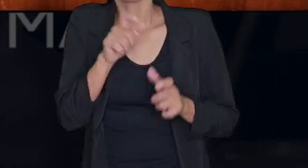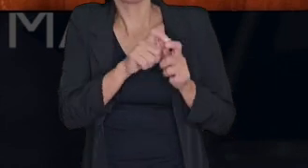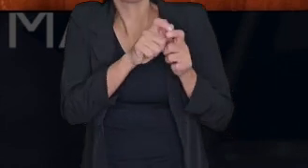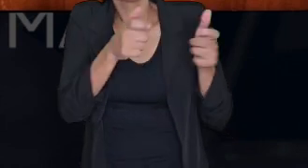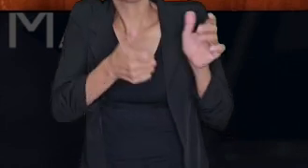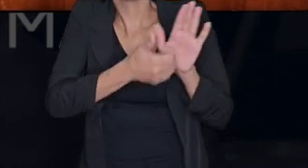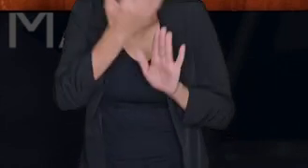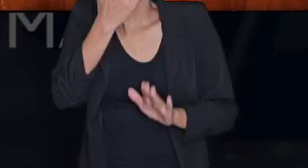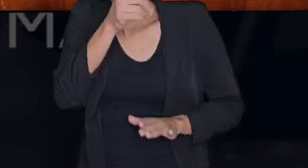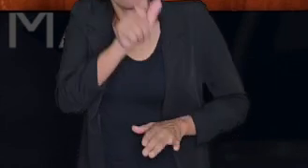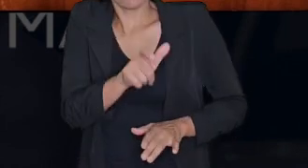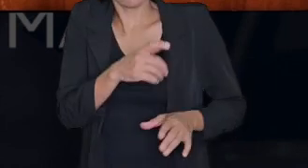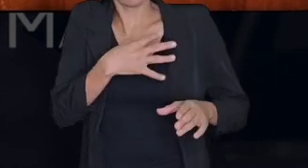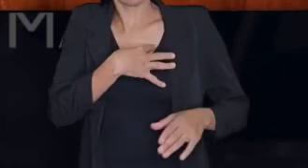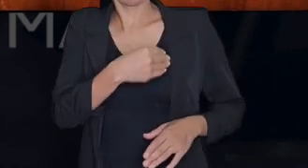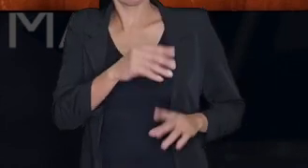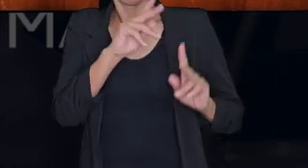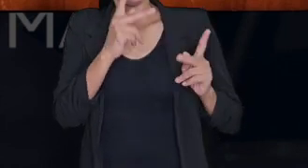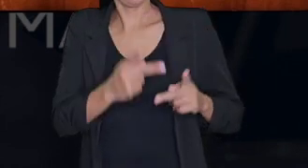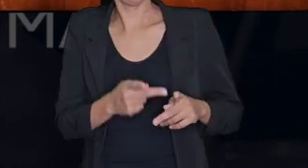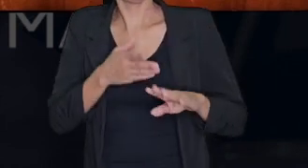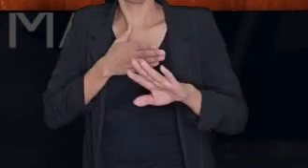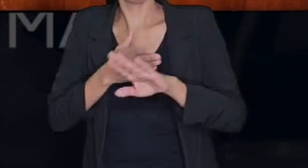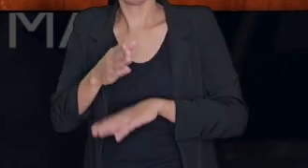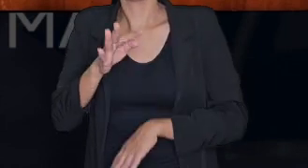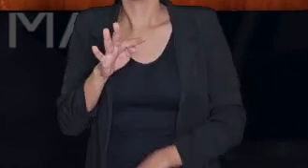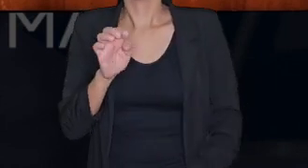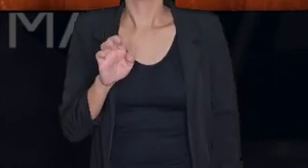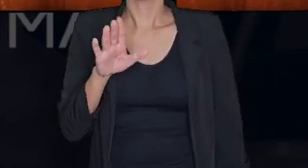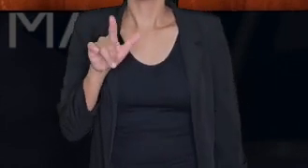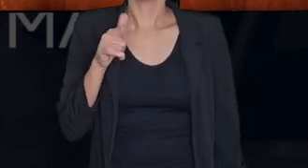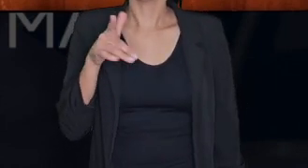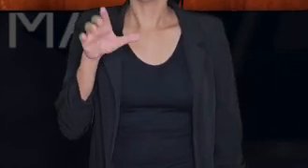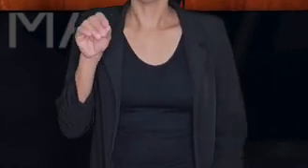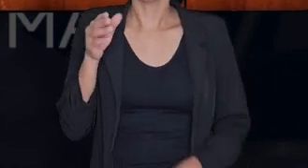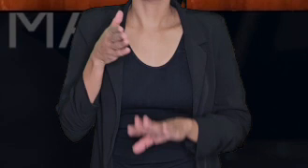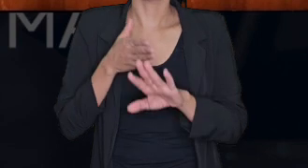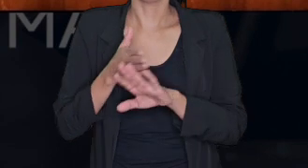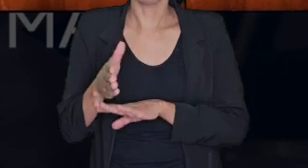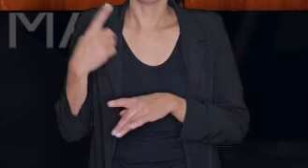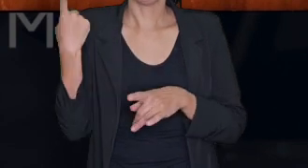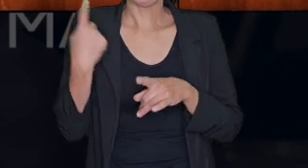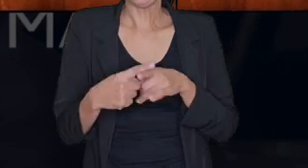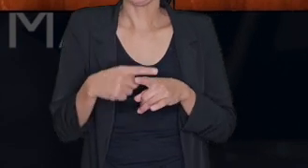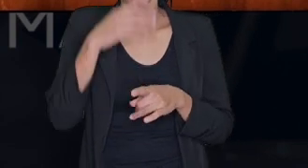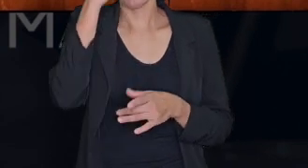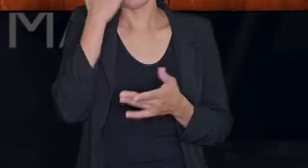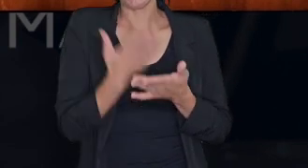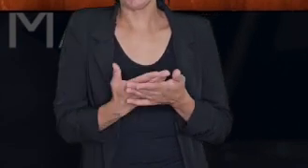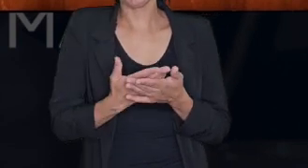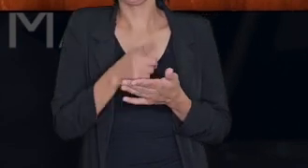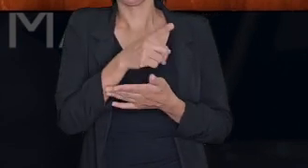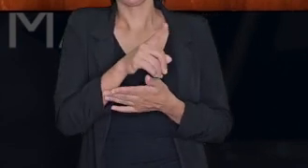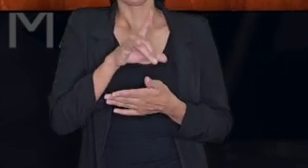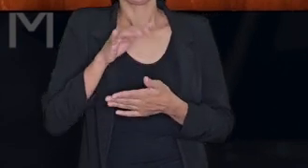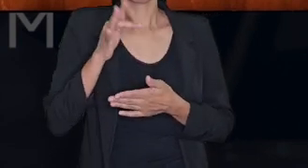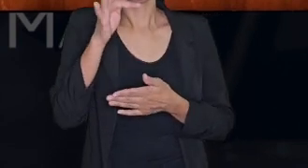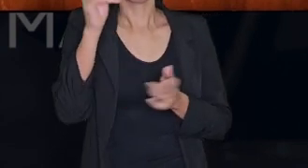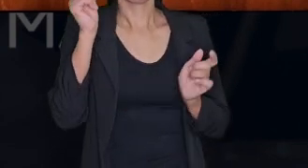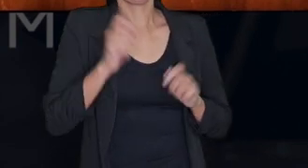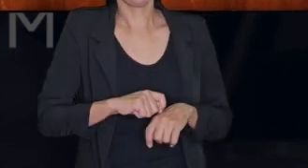a boa-fé de tantos herdeiros que acorrem a um tabelião de notas, né, que vão a um